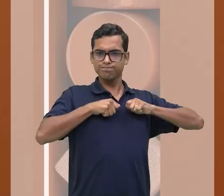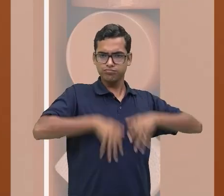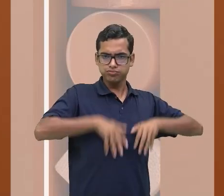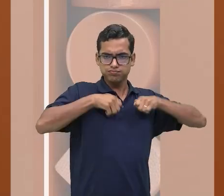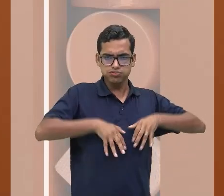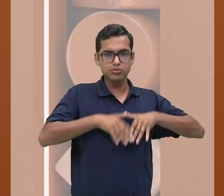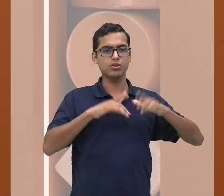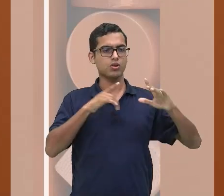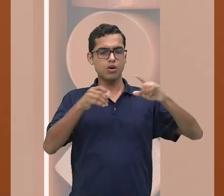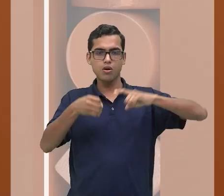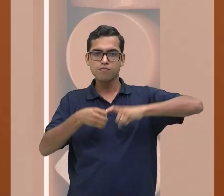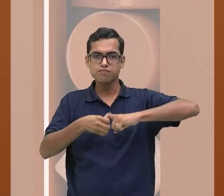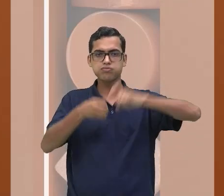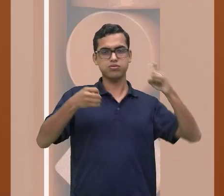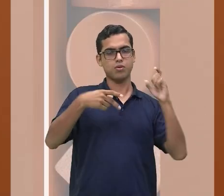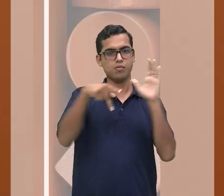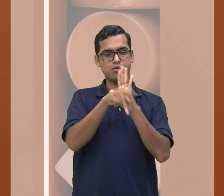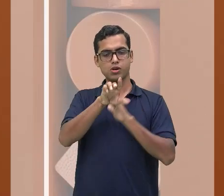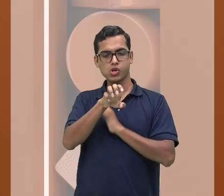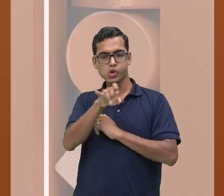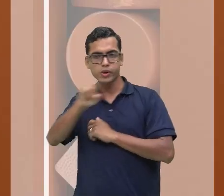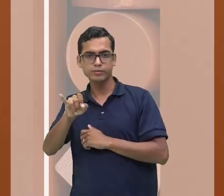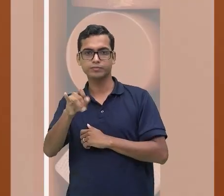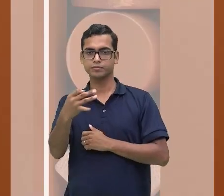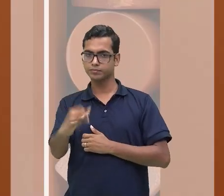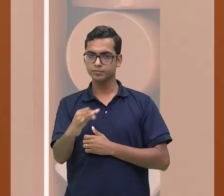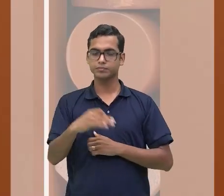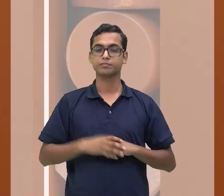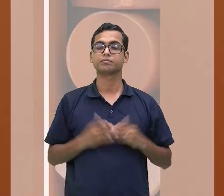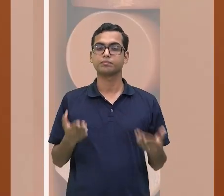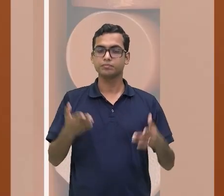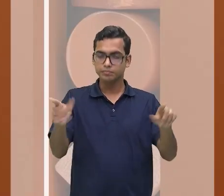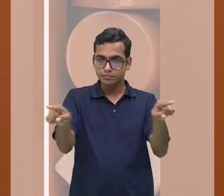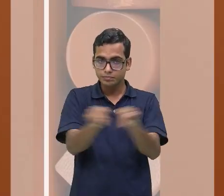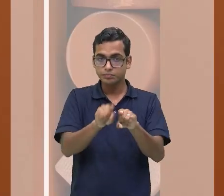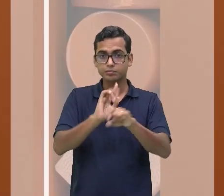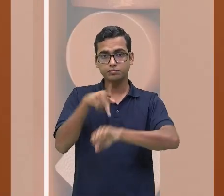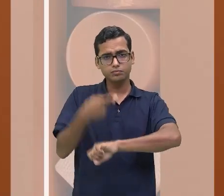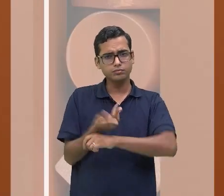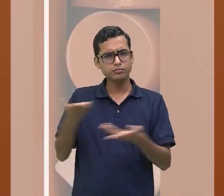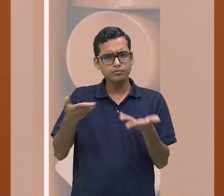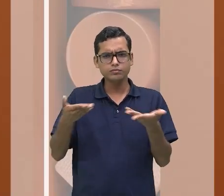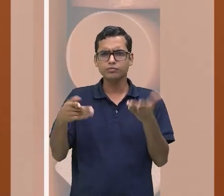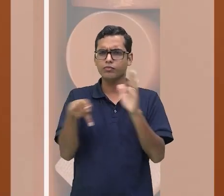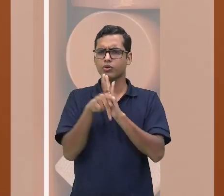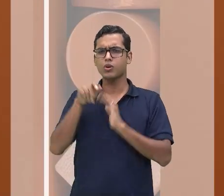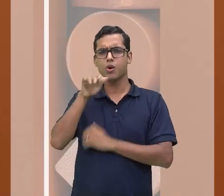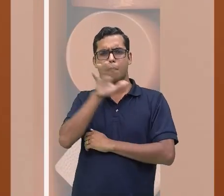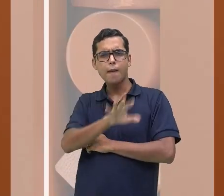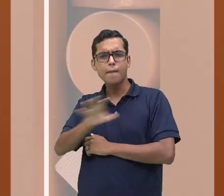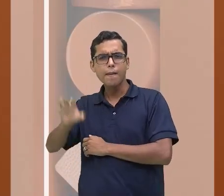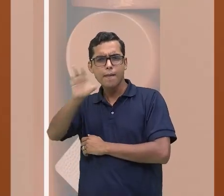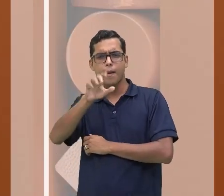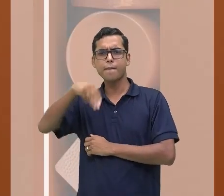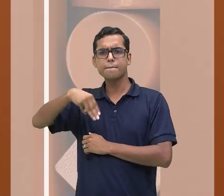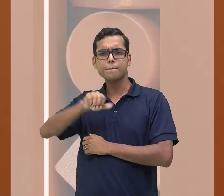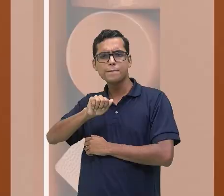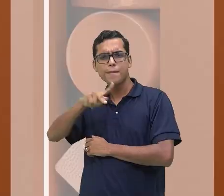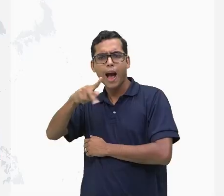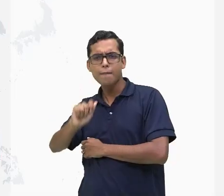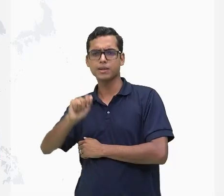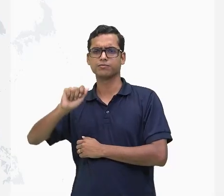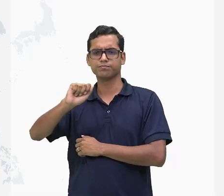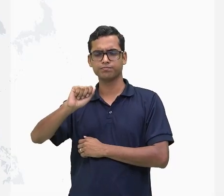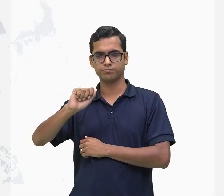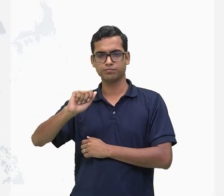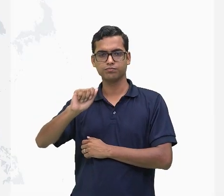Vamos analisar agora o mapa, né, que acaba sendo composto aí pelos países que formam a CEI,